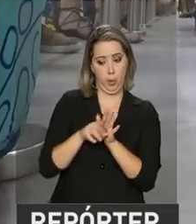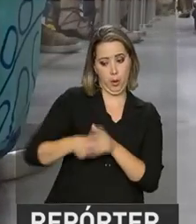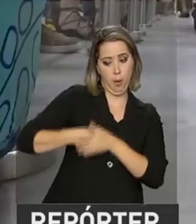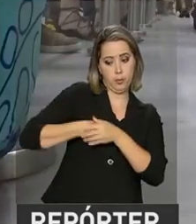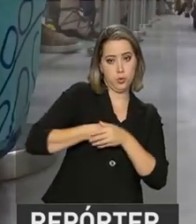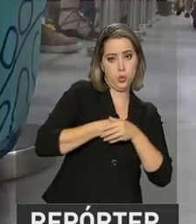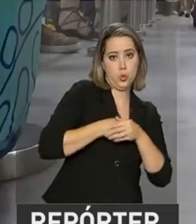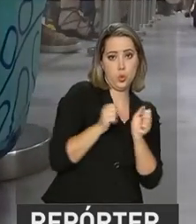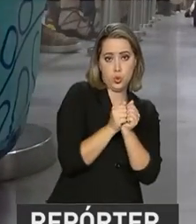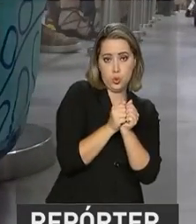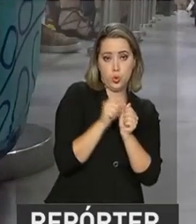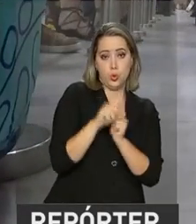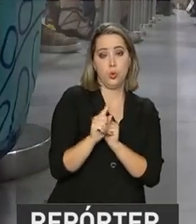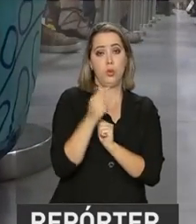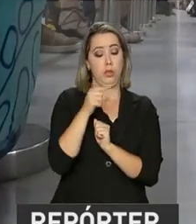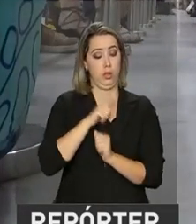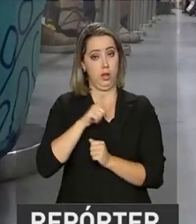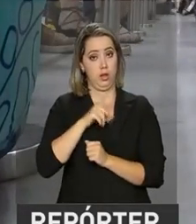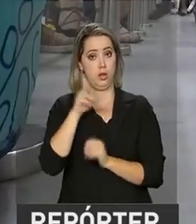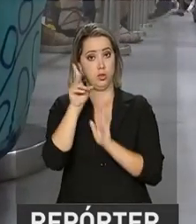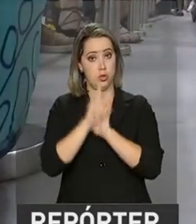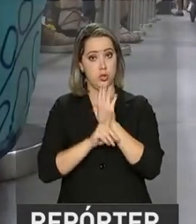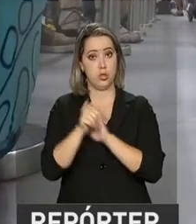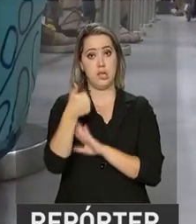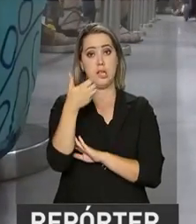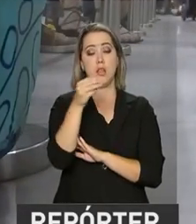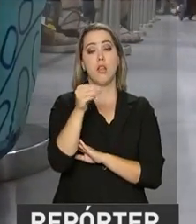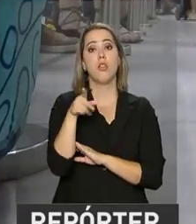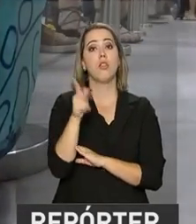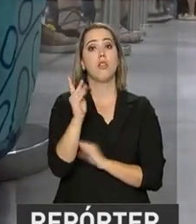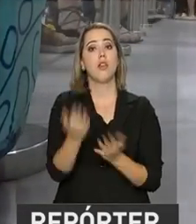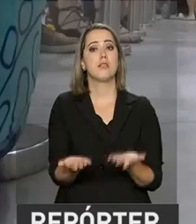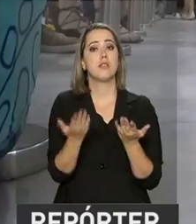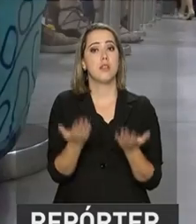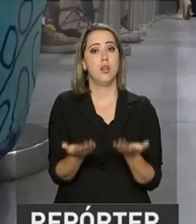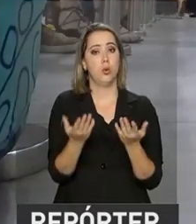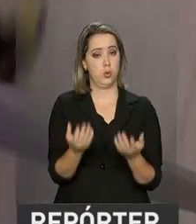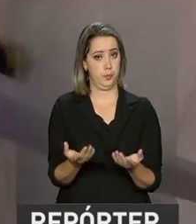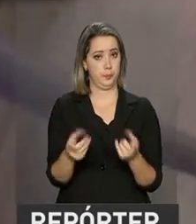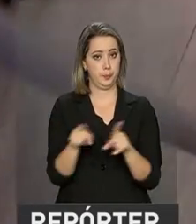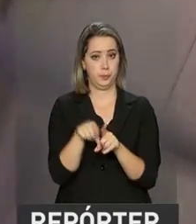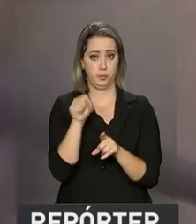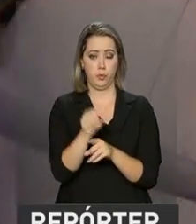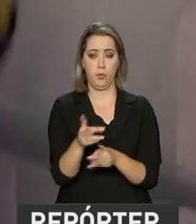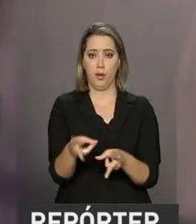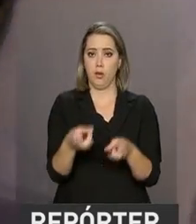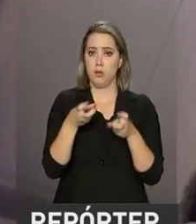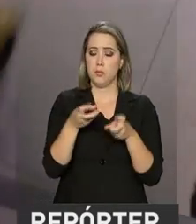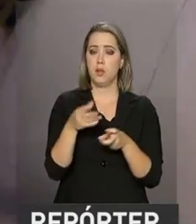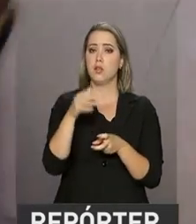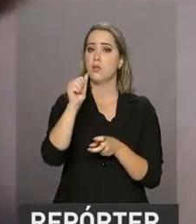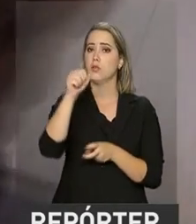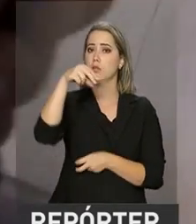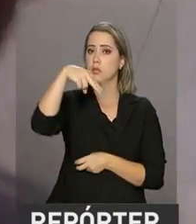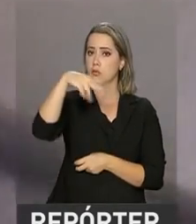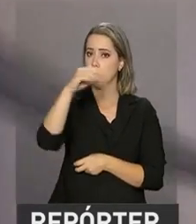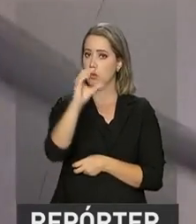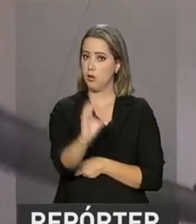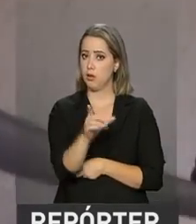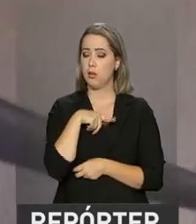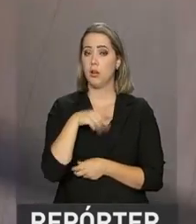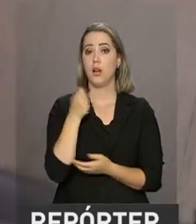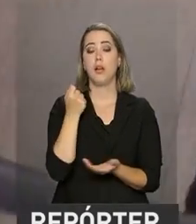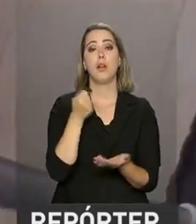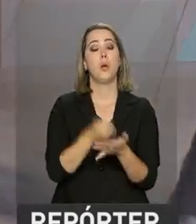passageiro passa a ter direito a levar pelo menos 10 kg a expectativa da anak é de que a cobrança pelas